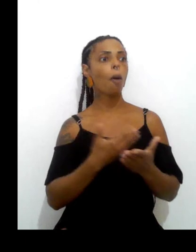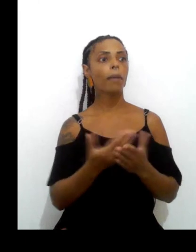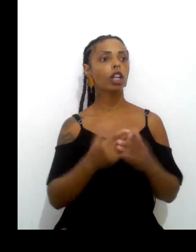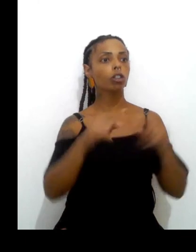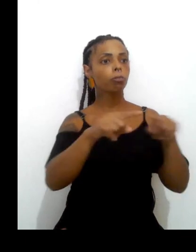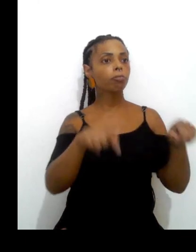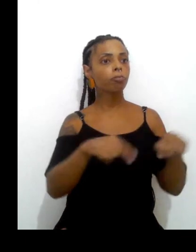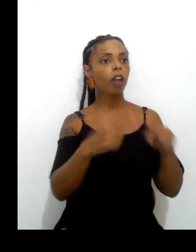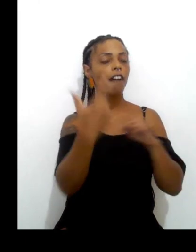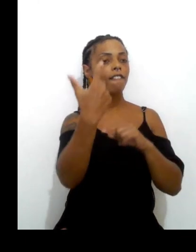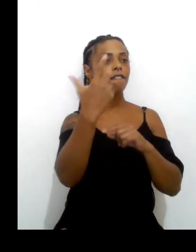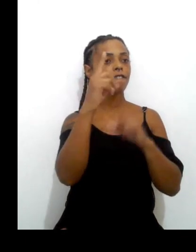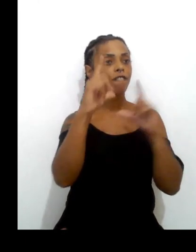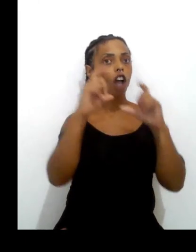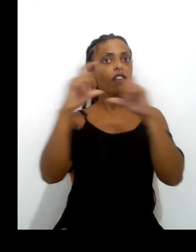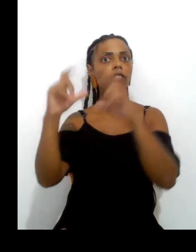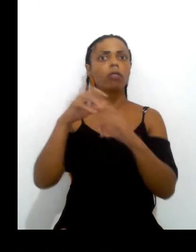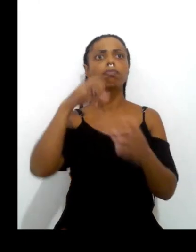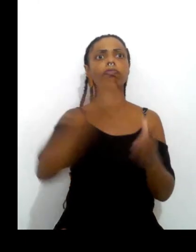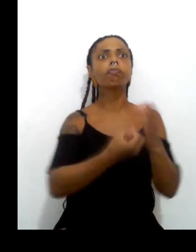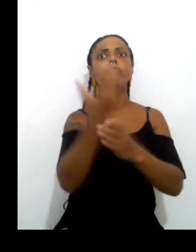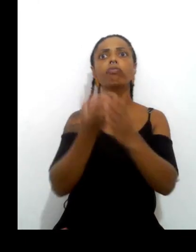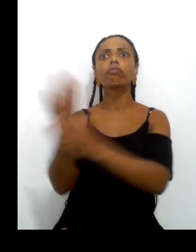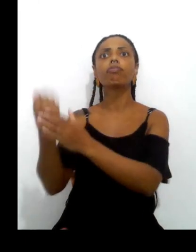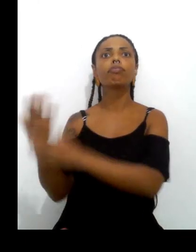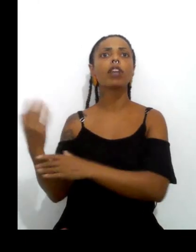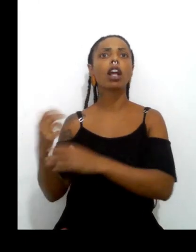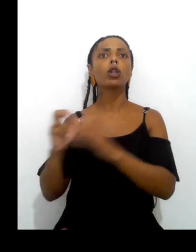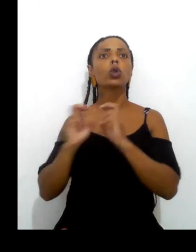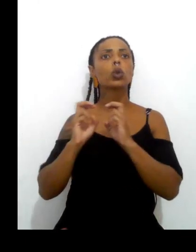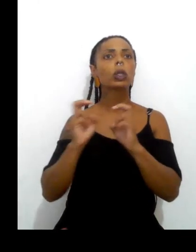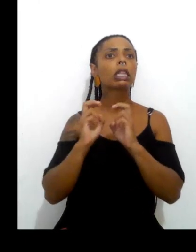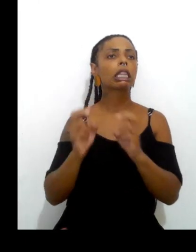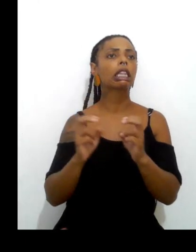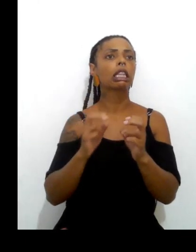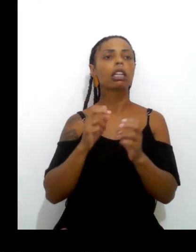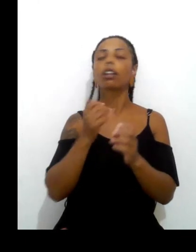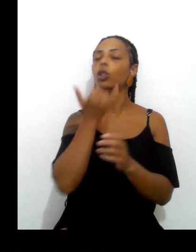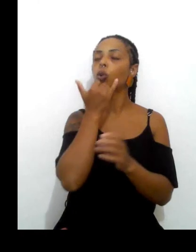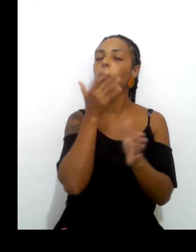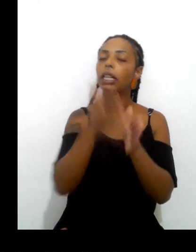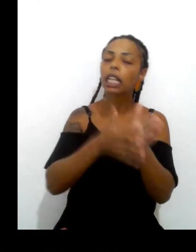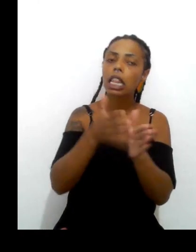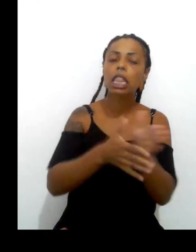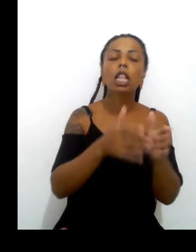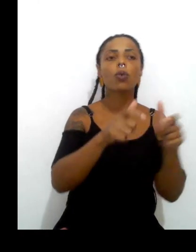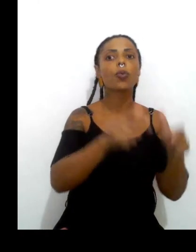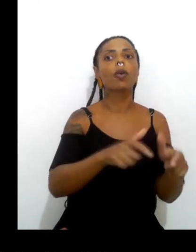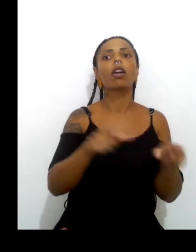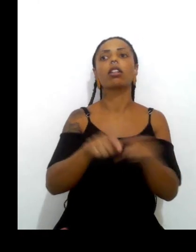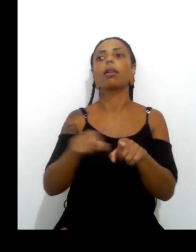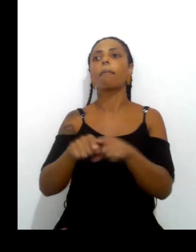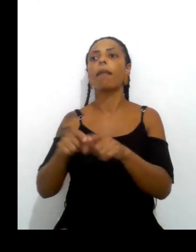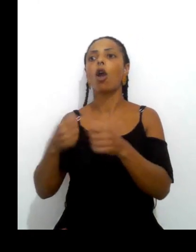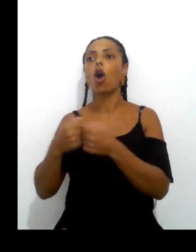e todos os lugares onde havia muito tráfego de pessoas porque foi um fenômeno tão rápido na década